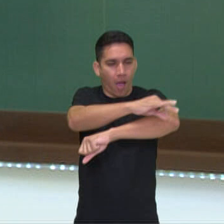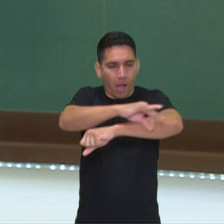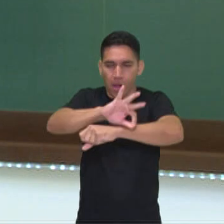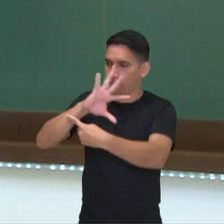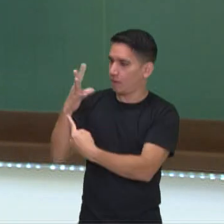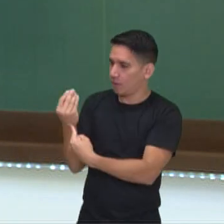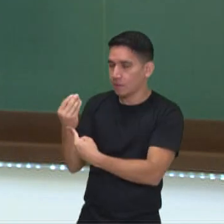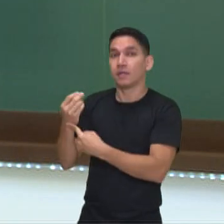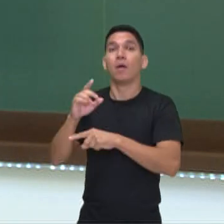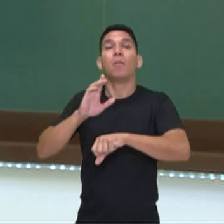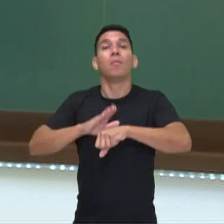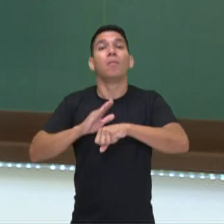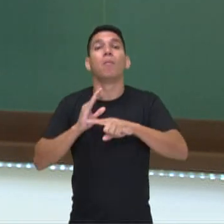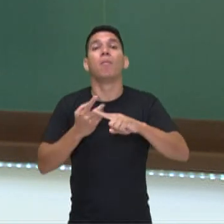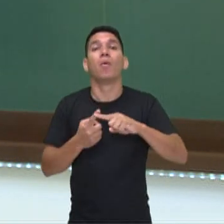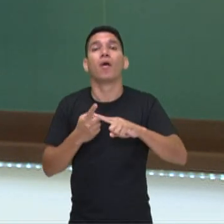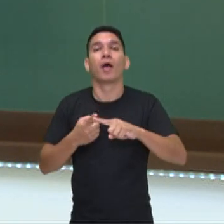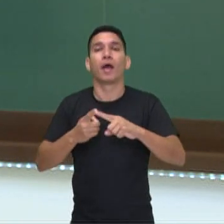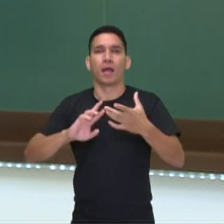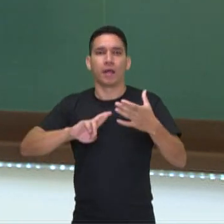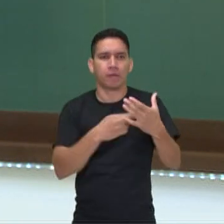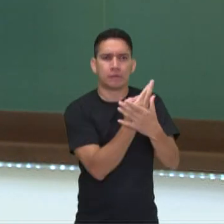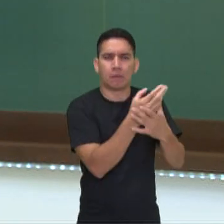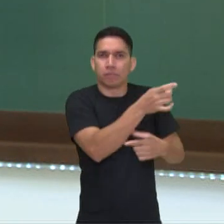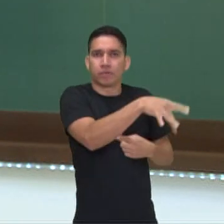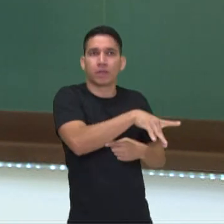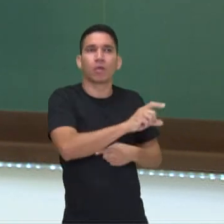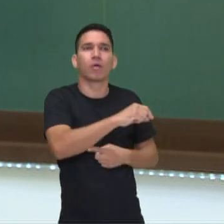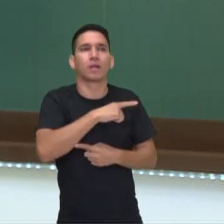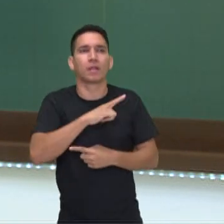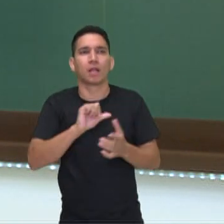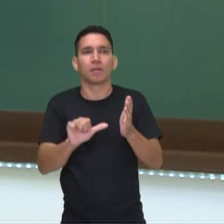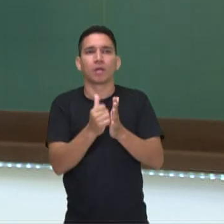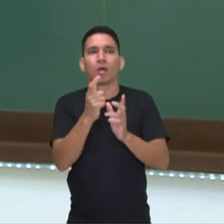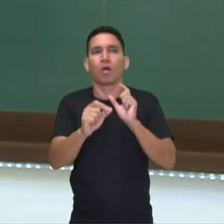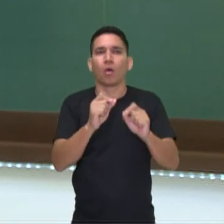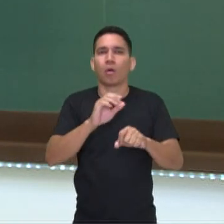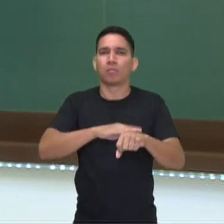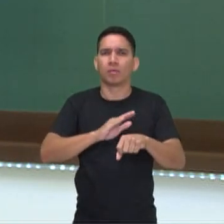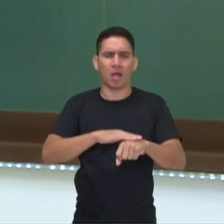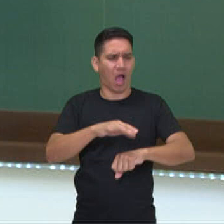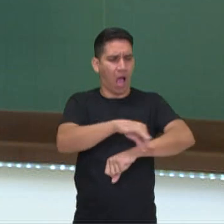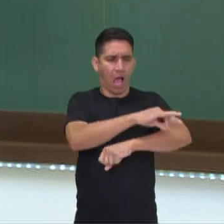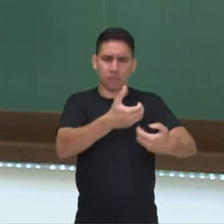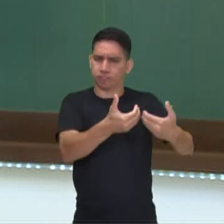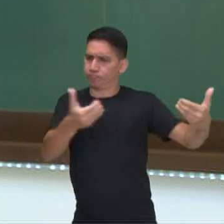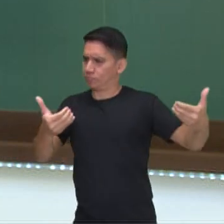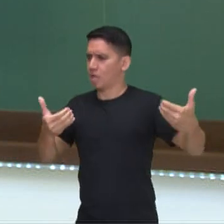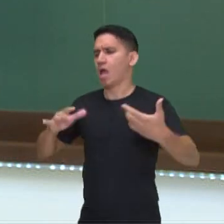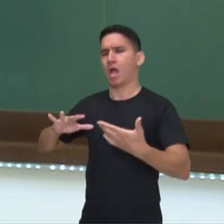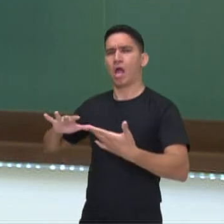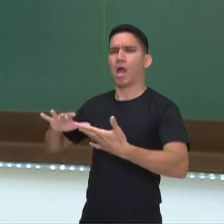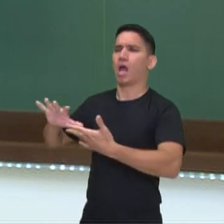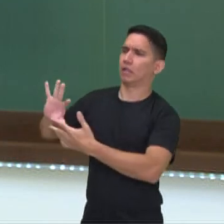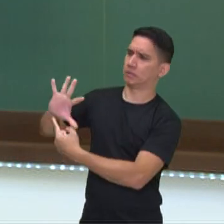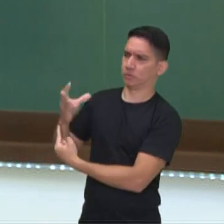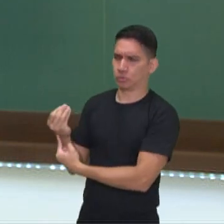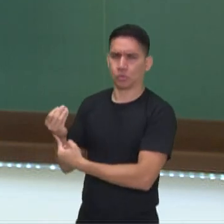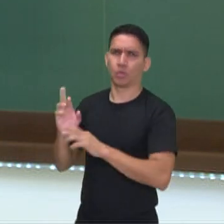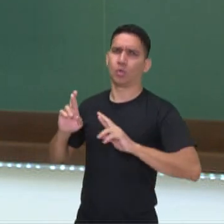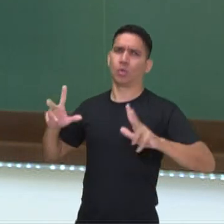Renascimento ele vai excluir isso pela primeira vez na história. A arquitetura é uma coisa e a escultura é outra coisa,